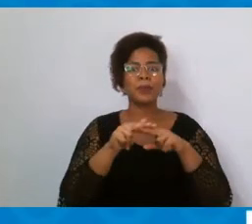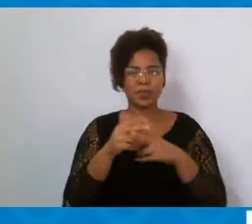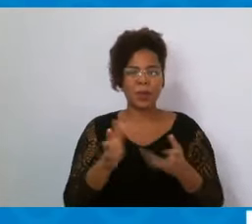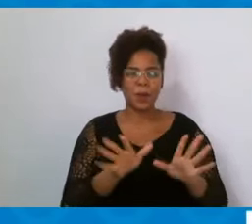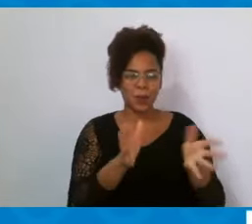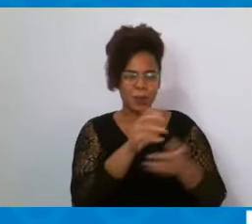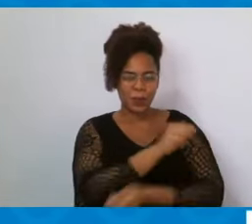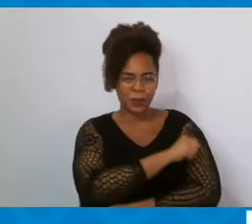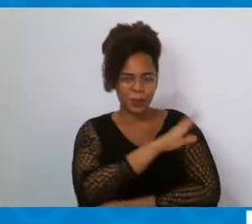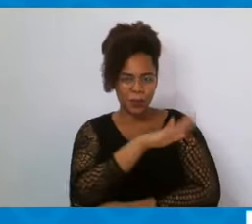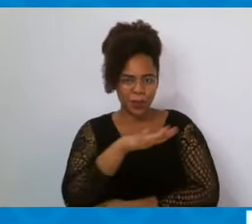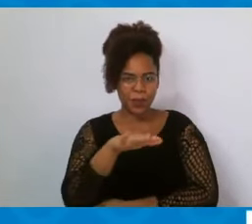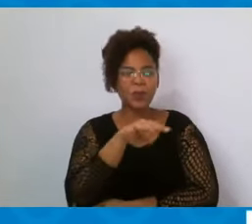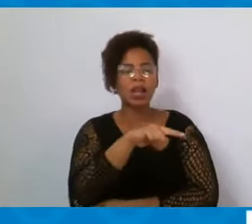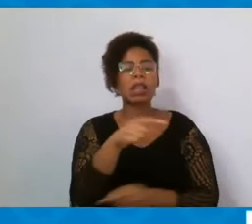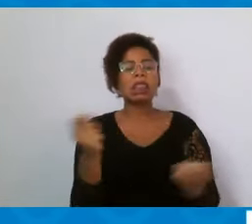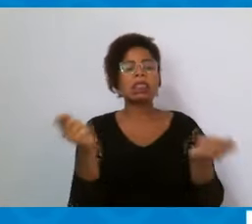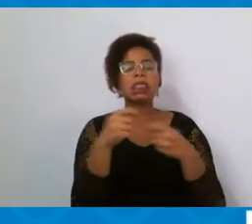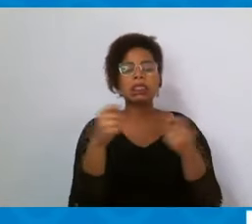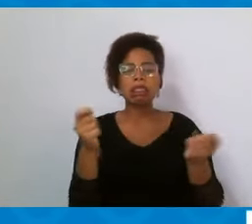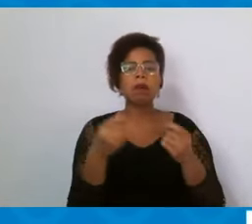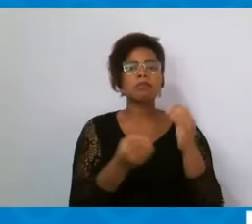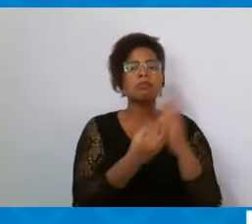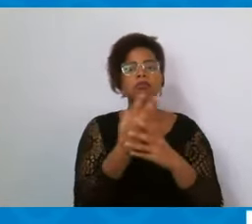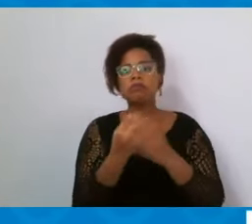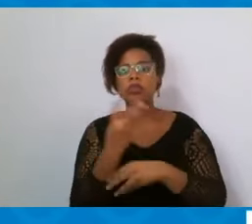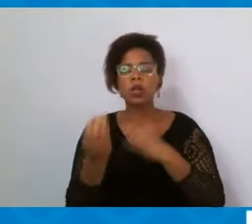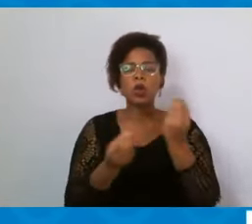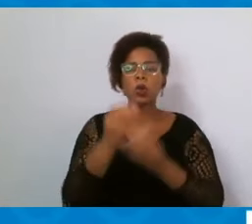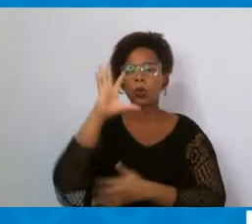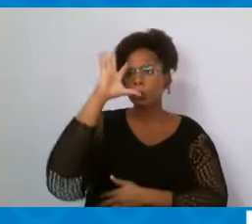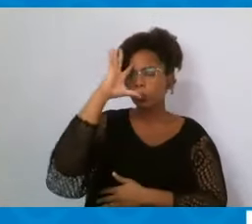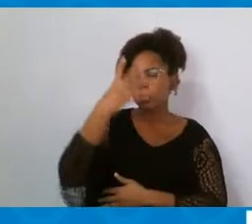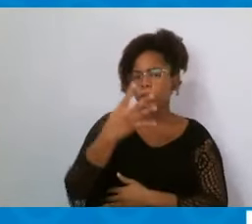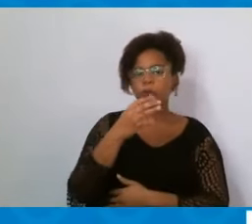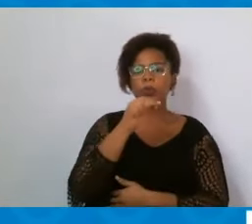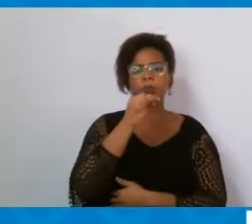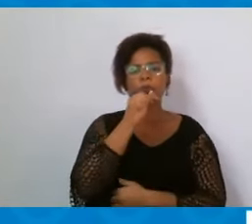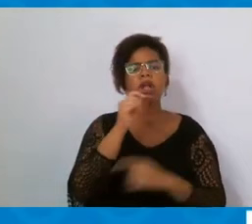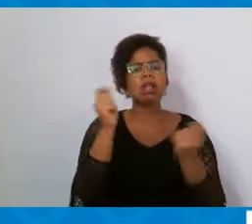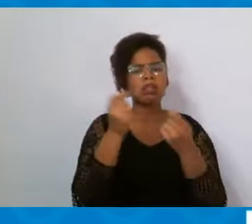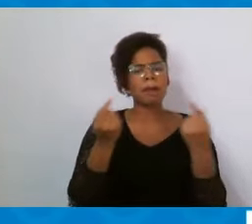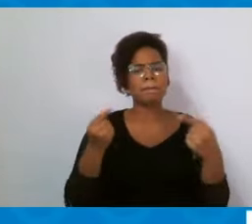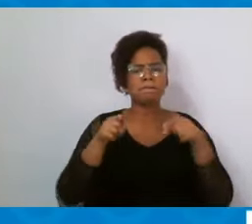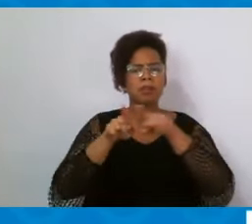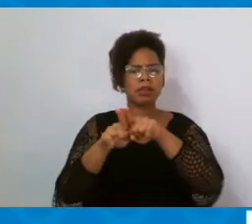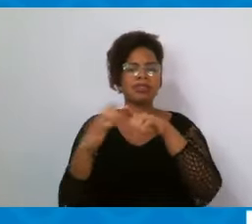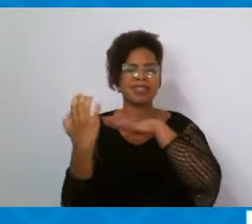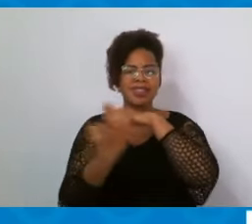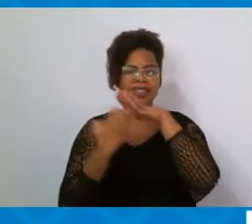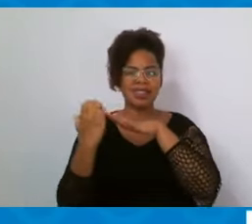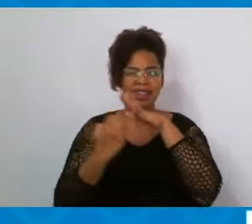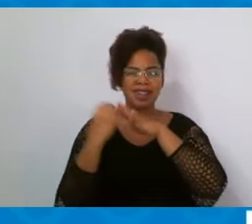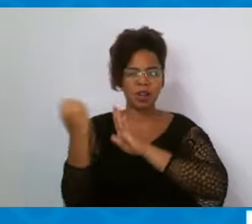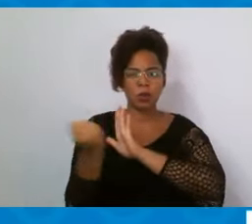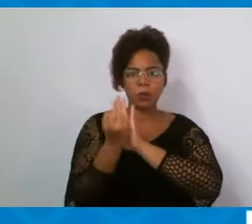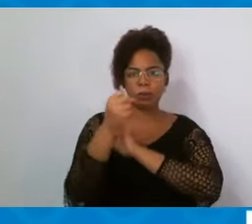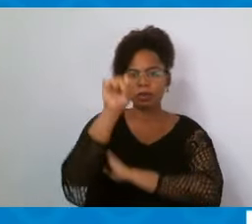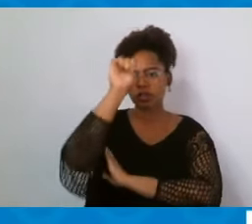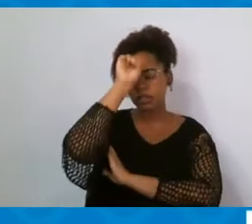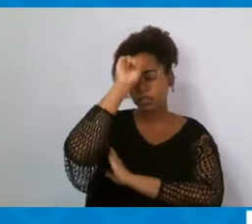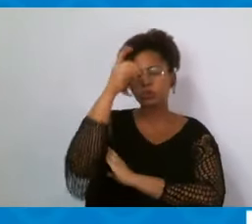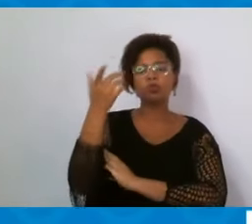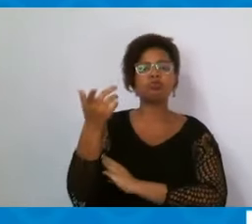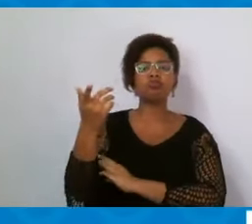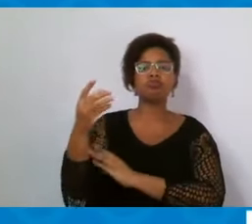tá? Então, se for a Samsung, eles vão conversar com alguém da Samsung, apresentar e vão obter um feedback da Samsung sobre